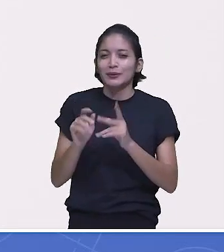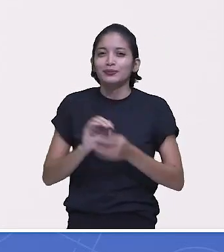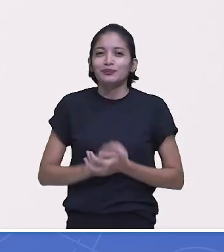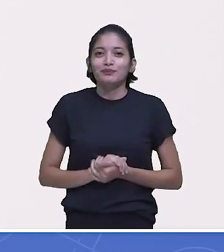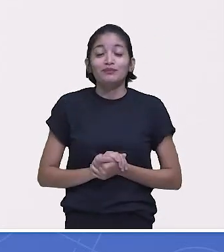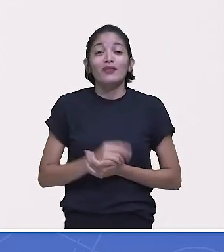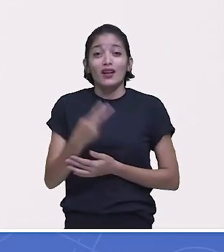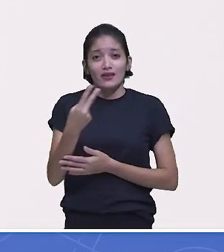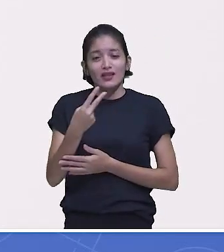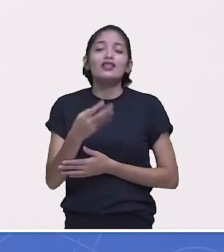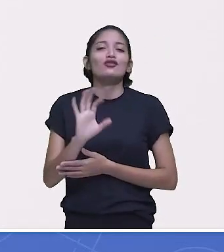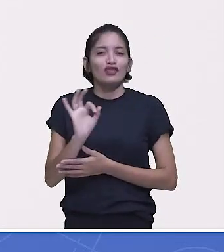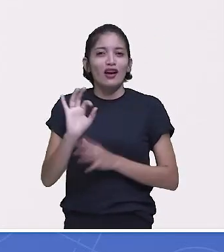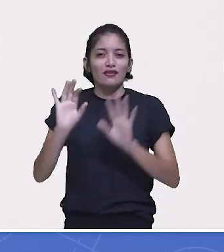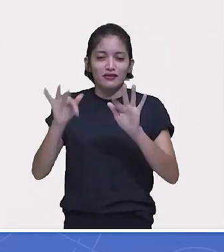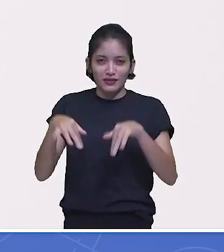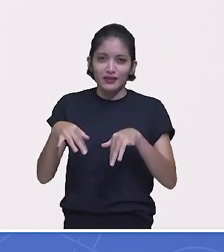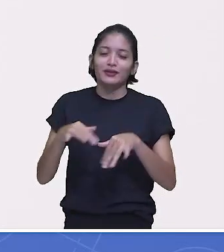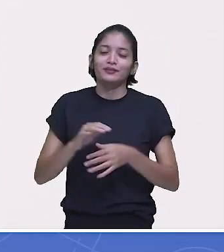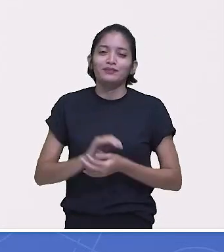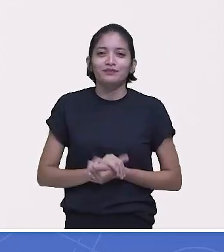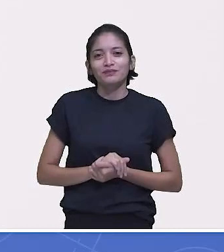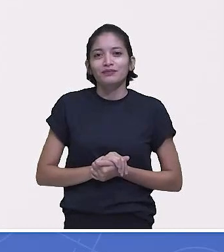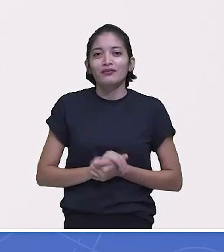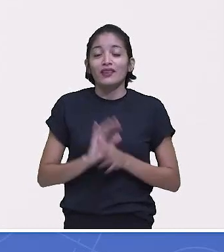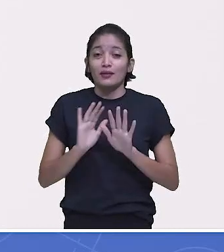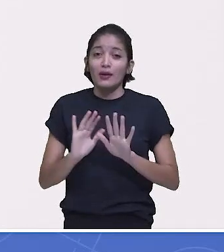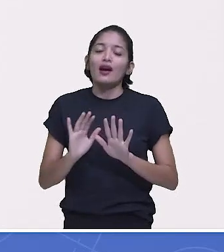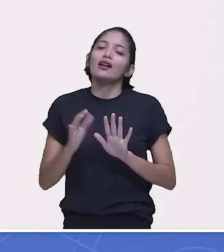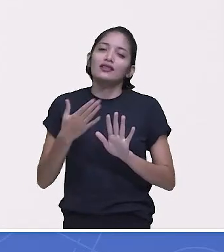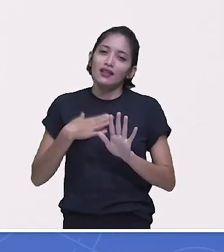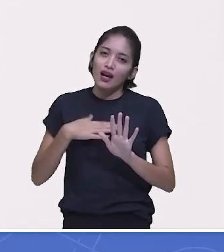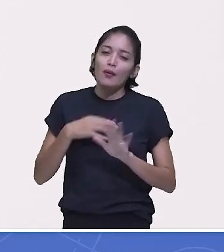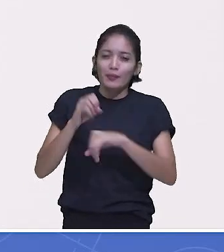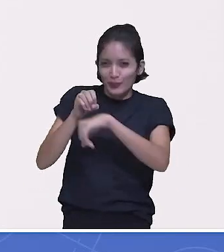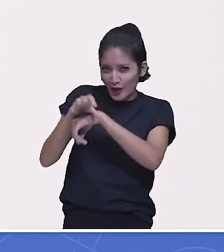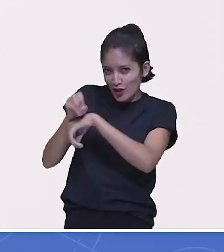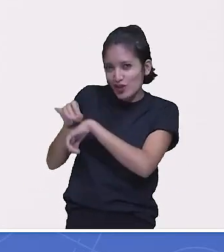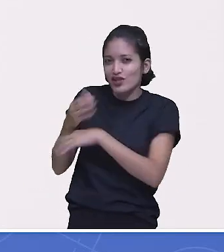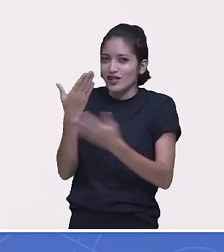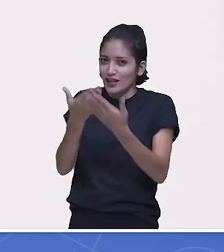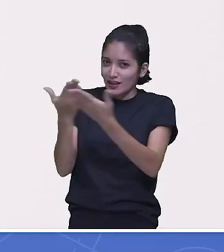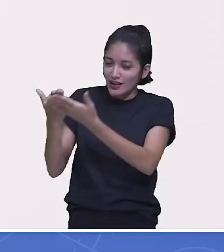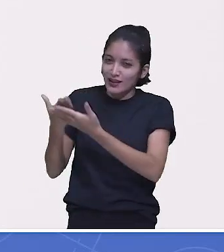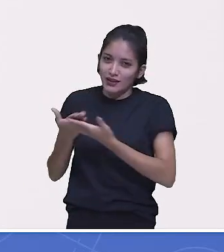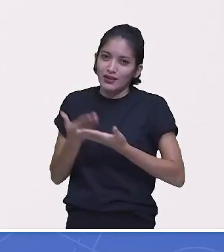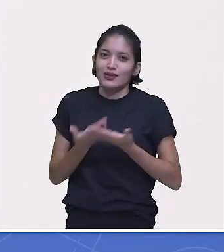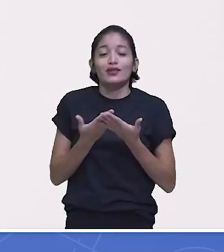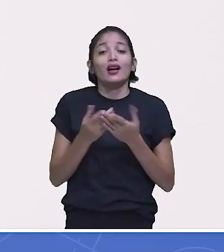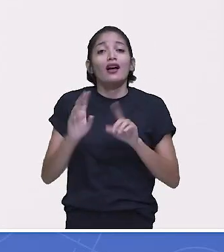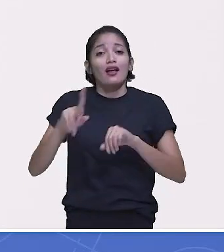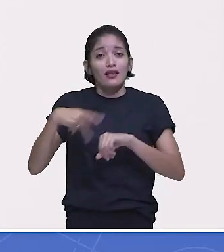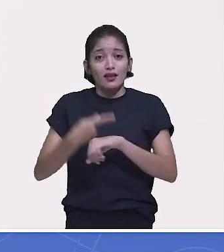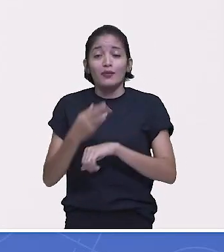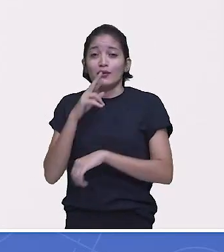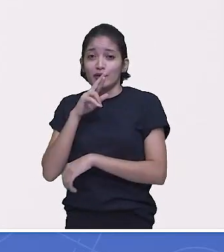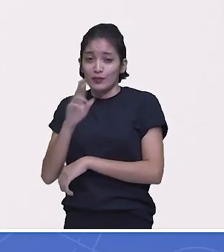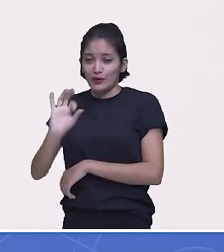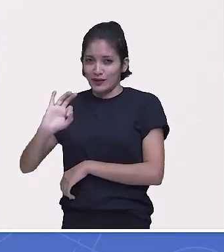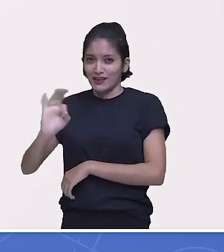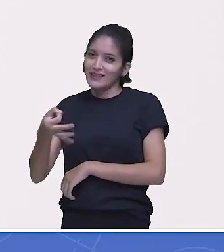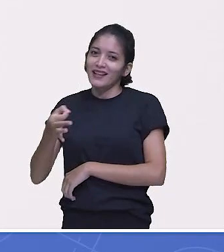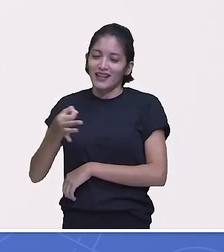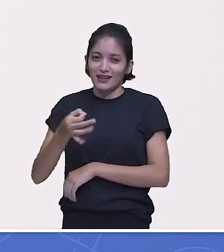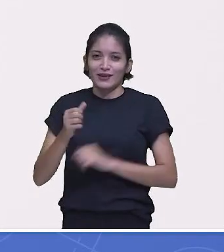aí terminaram, né, pisando na bola, mas fica aí a dica para estudarem mais e apresentar resultado correto